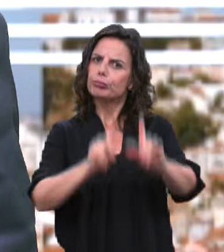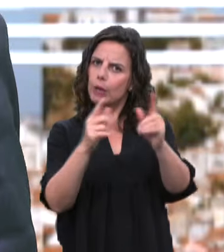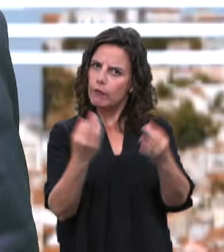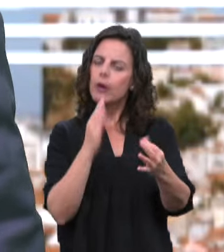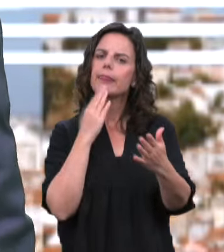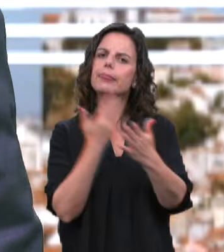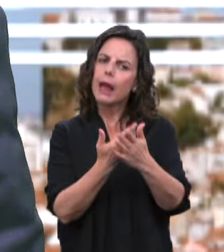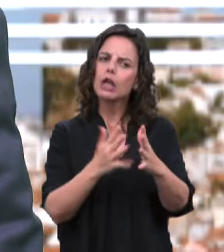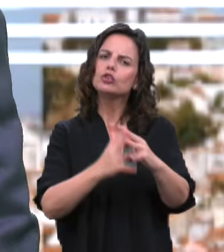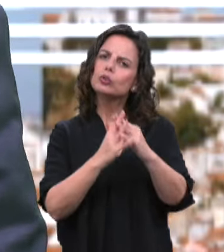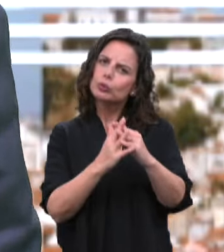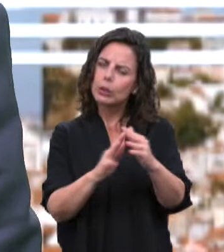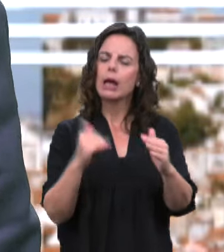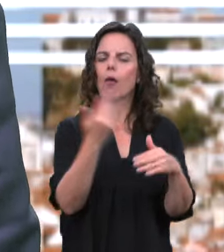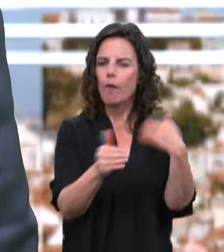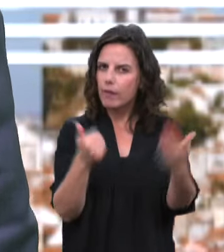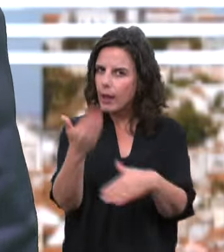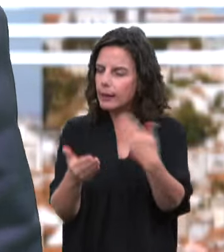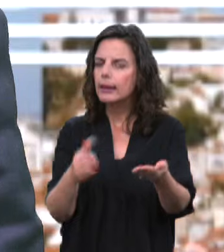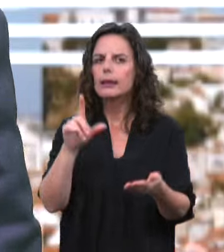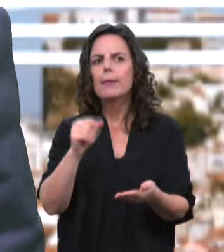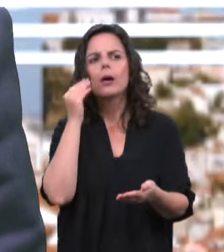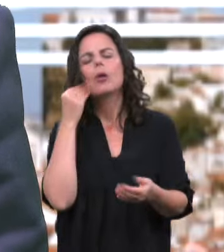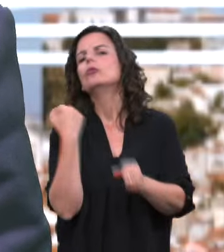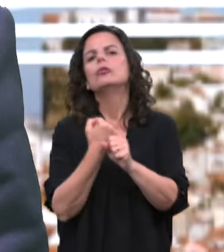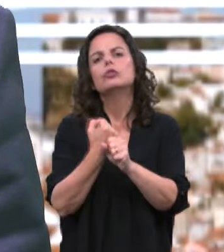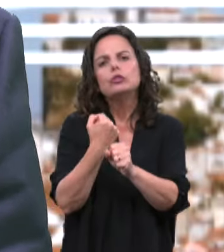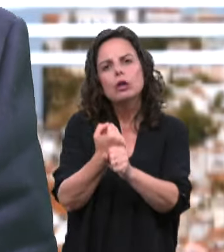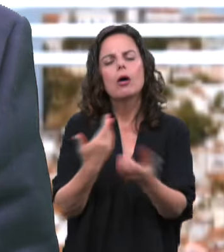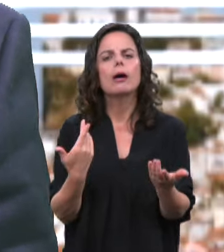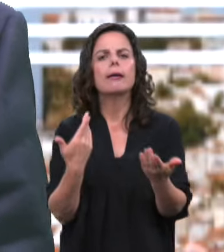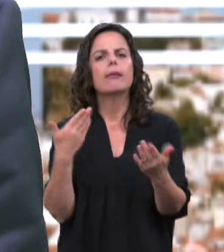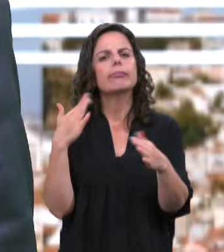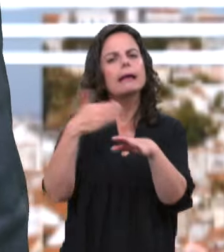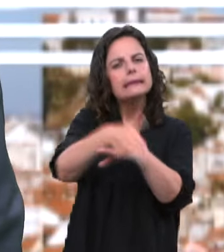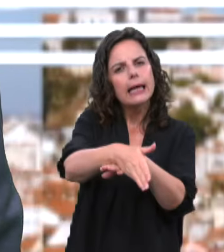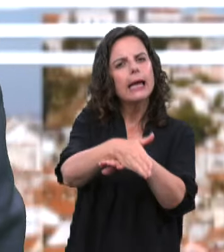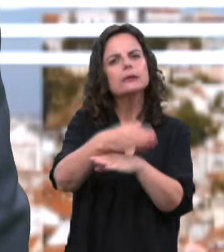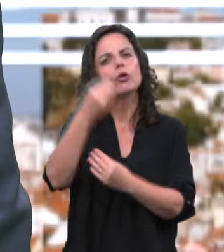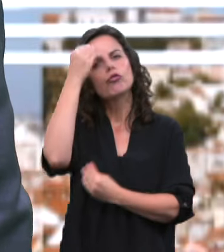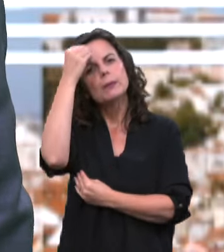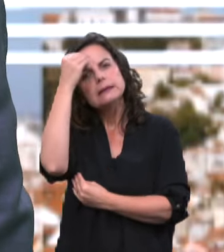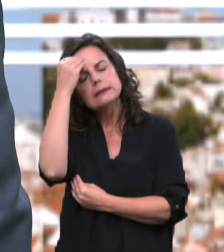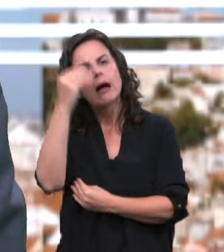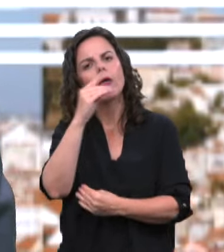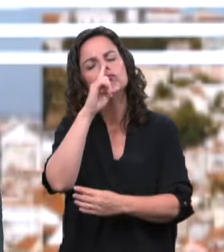estruturar a oferta e a forma de funcionar e de ter acesso à formação e, ao mesmo tempo,